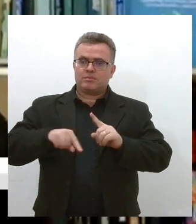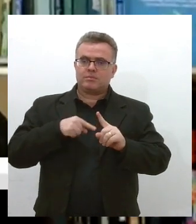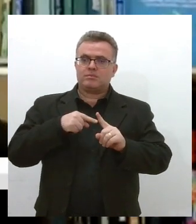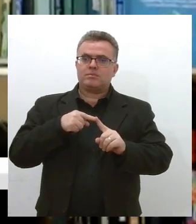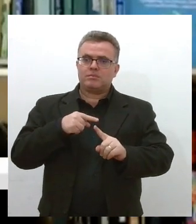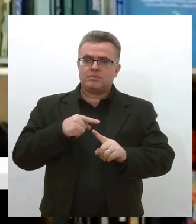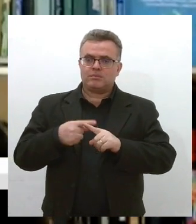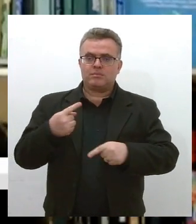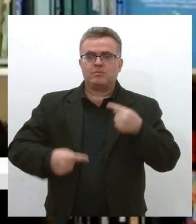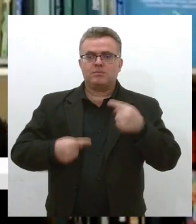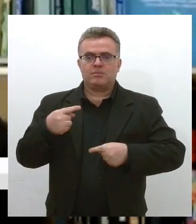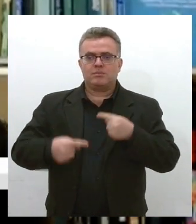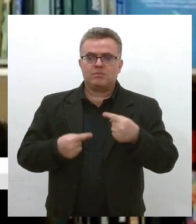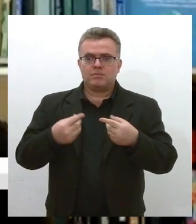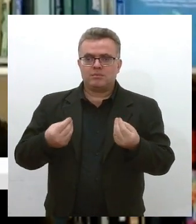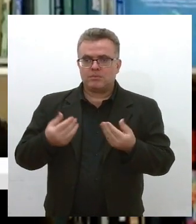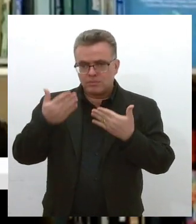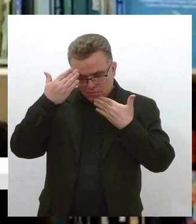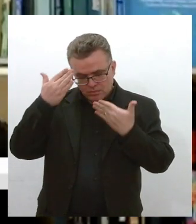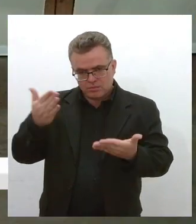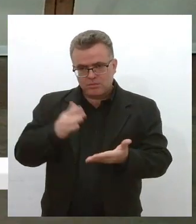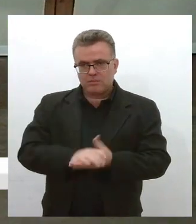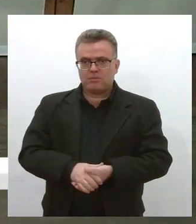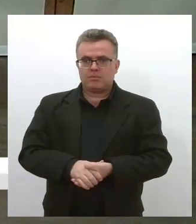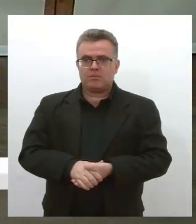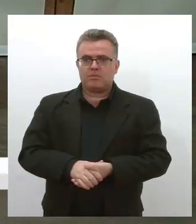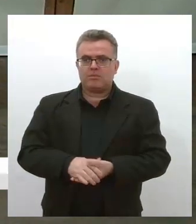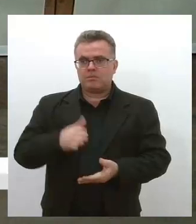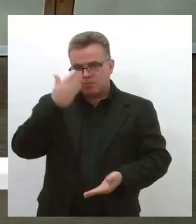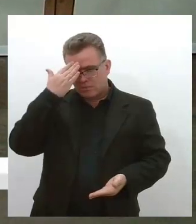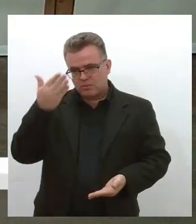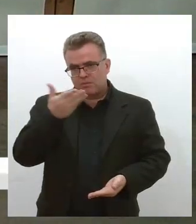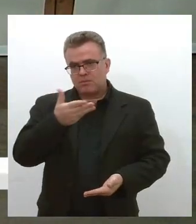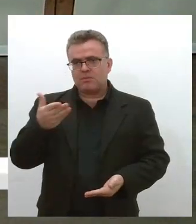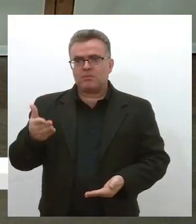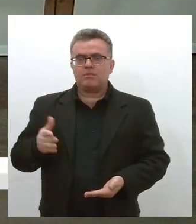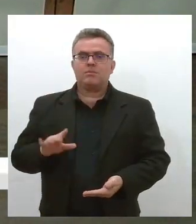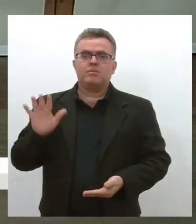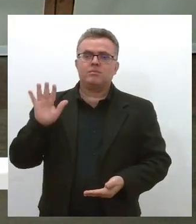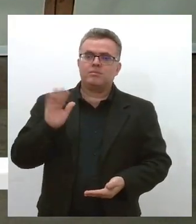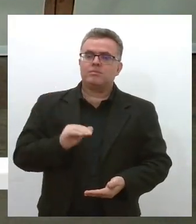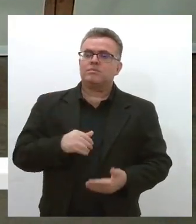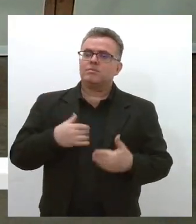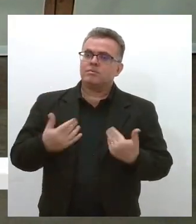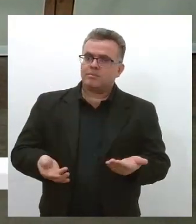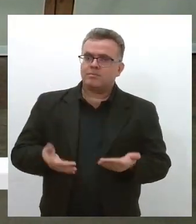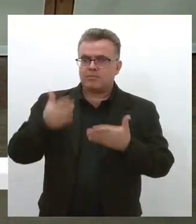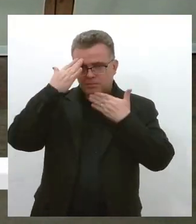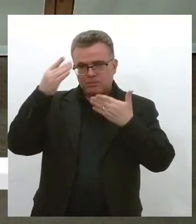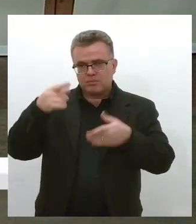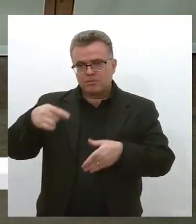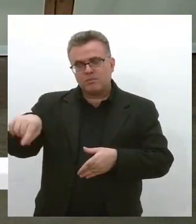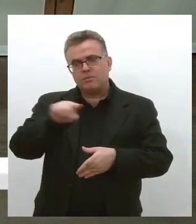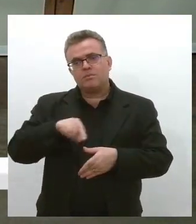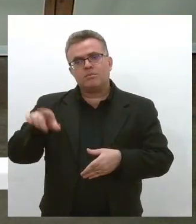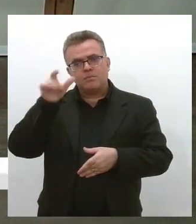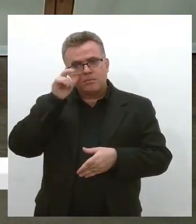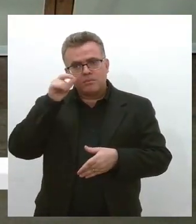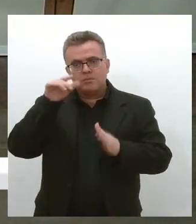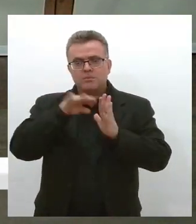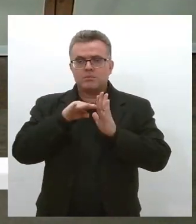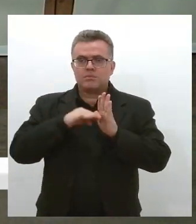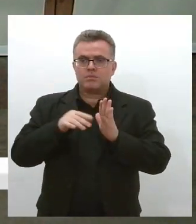muito rico, muito obrigada. Obrigada a você, Ana Paula, até a próxima. E obrigada a você também que acompanhou o programa Elas